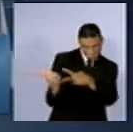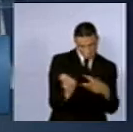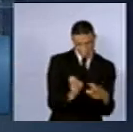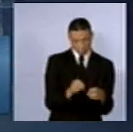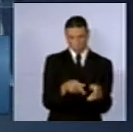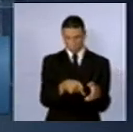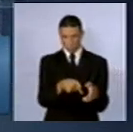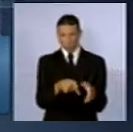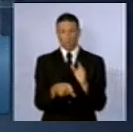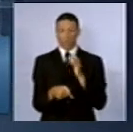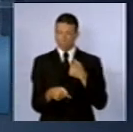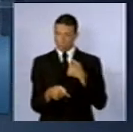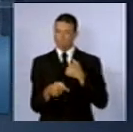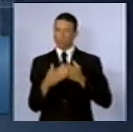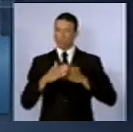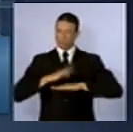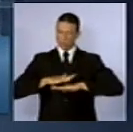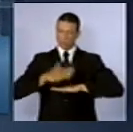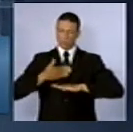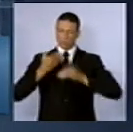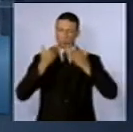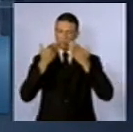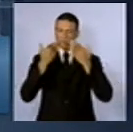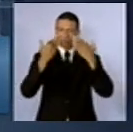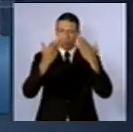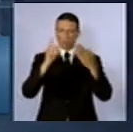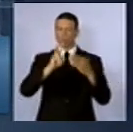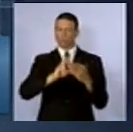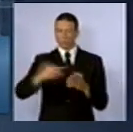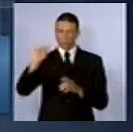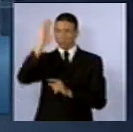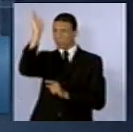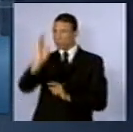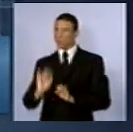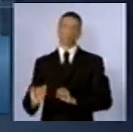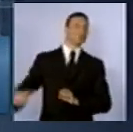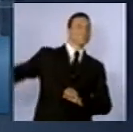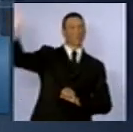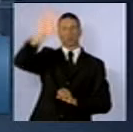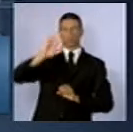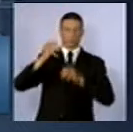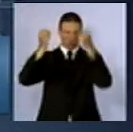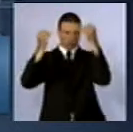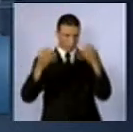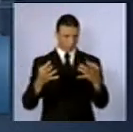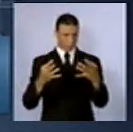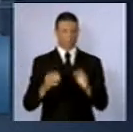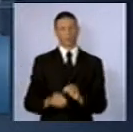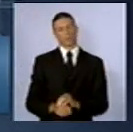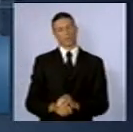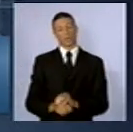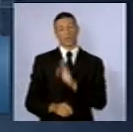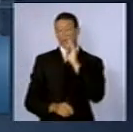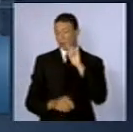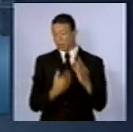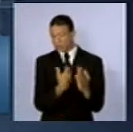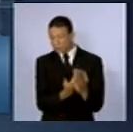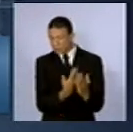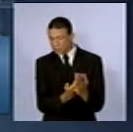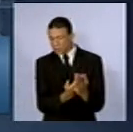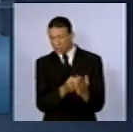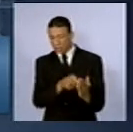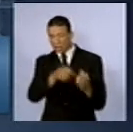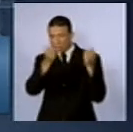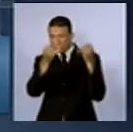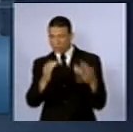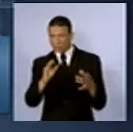estudo aqui no Brasil logo a seguir alguns estudos mostraram que H Associação outros não então é